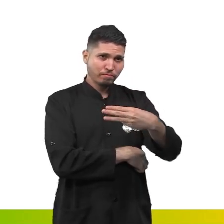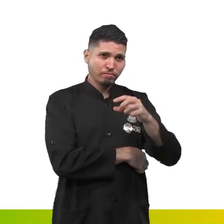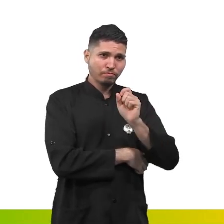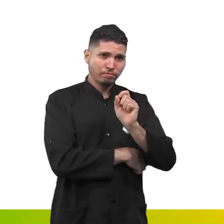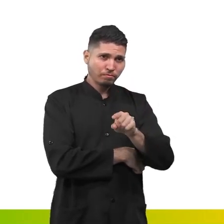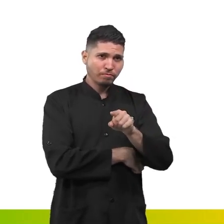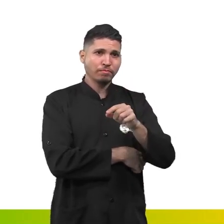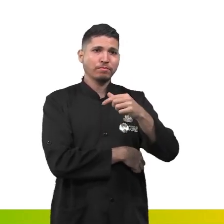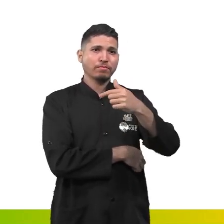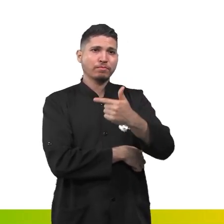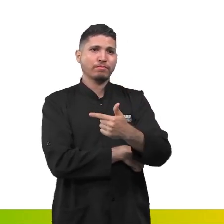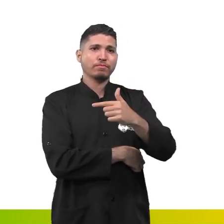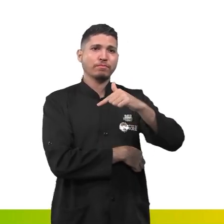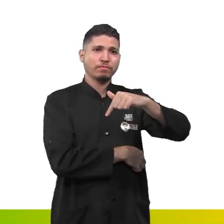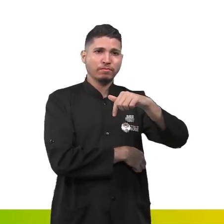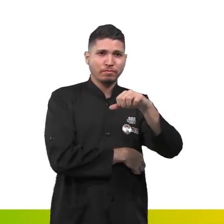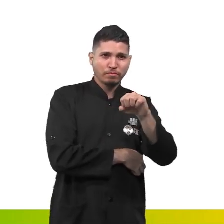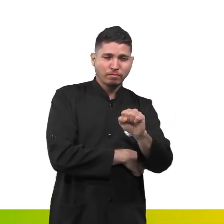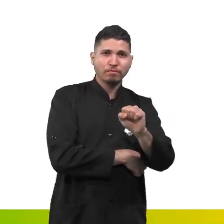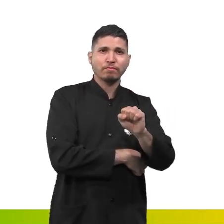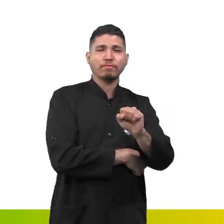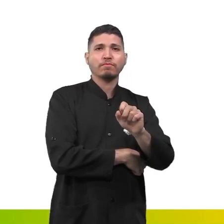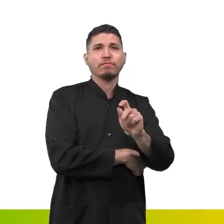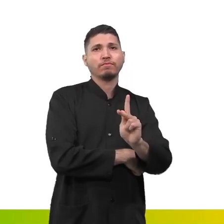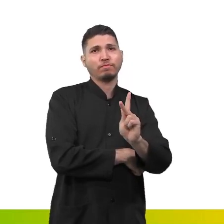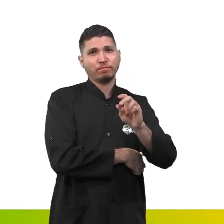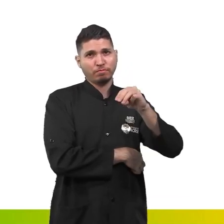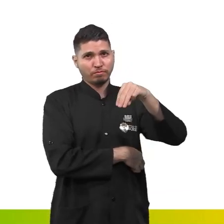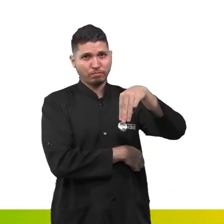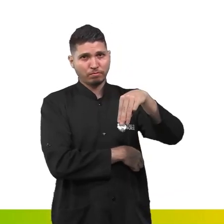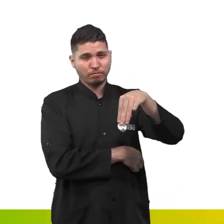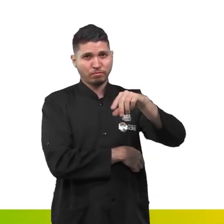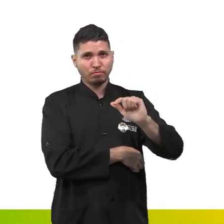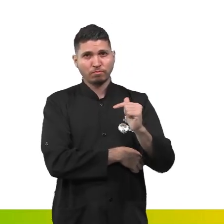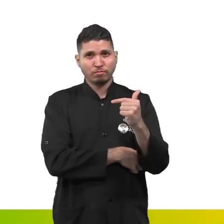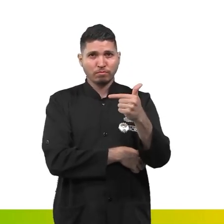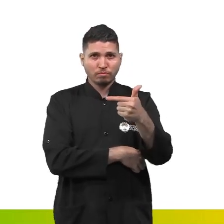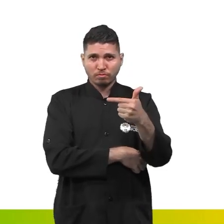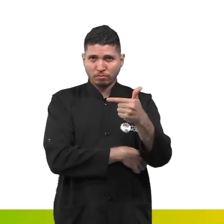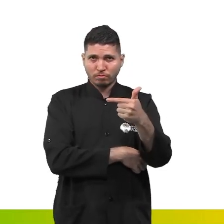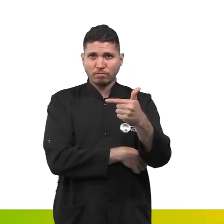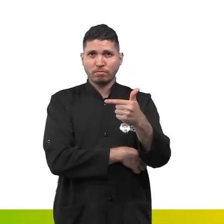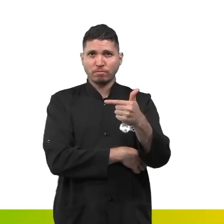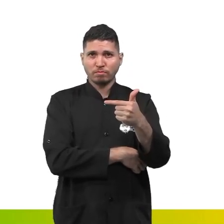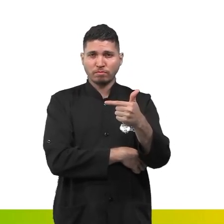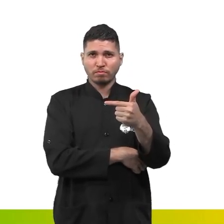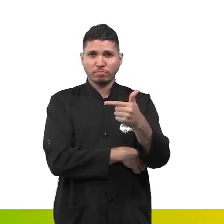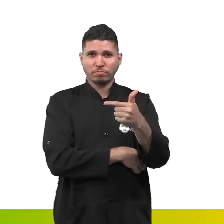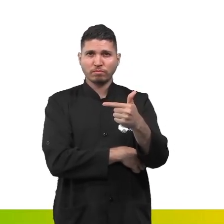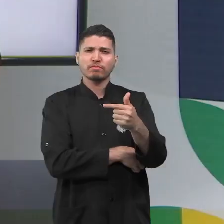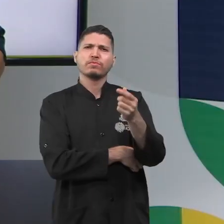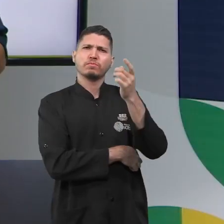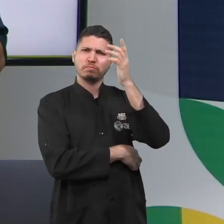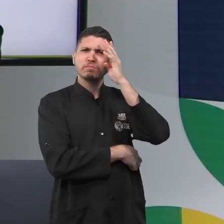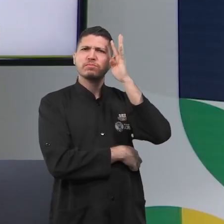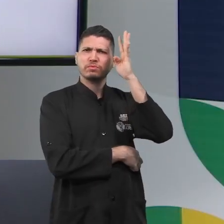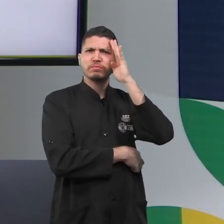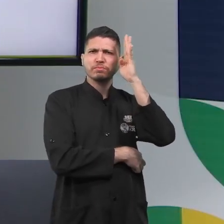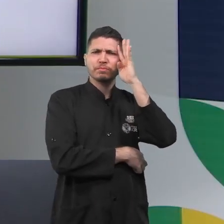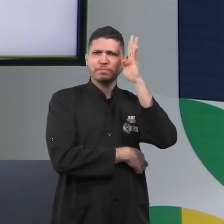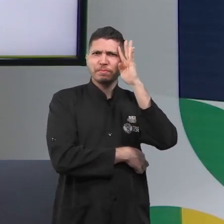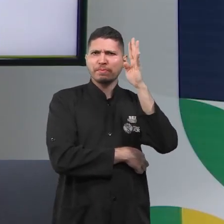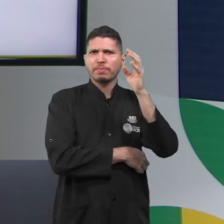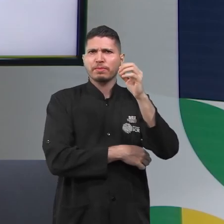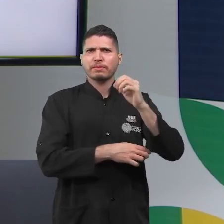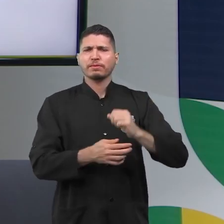13.278 quilômetros quadrados. Você tem uma ideia disso? Para você ter uma ideia,